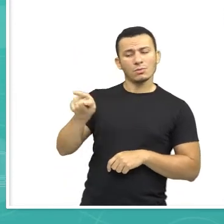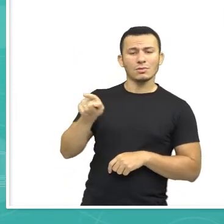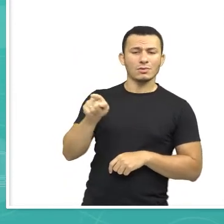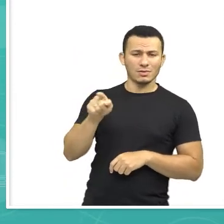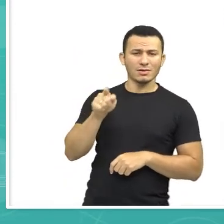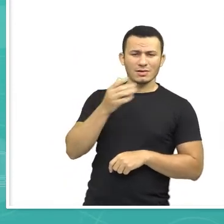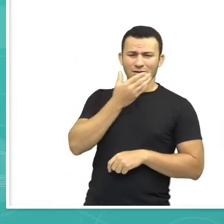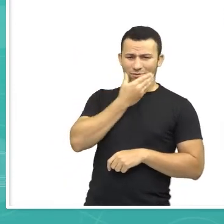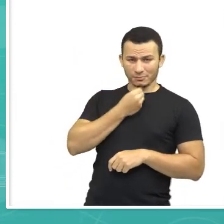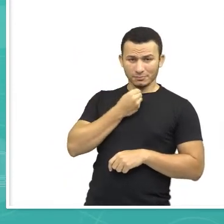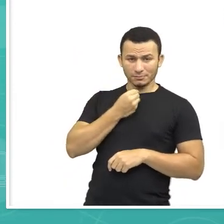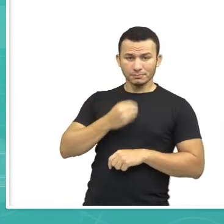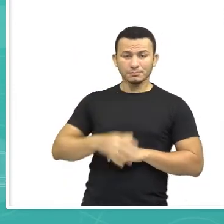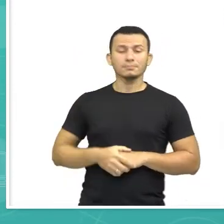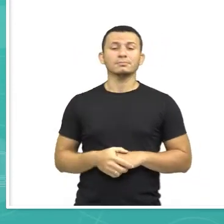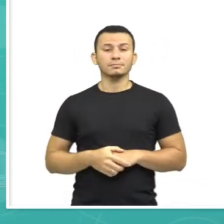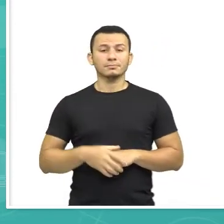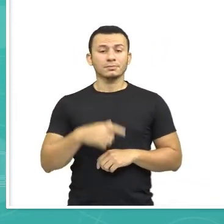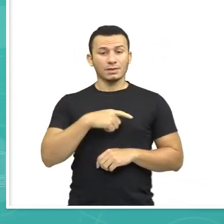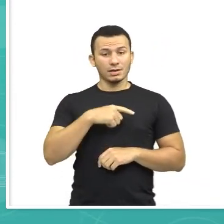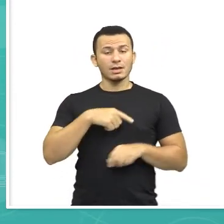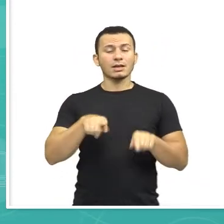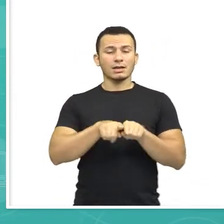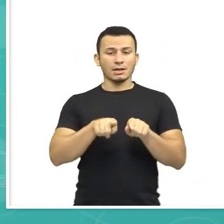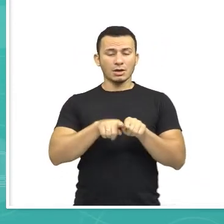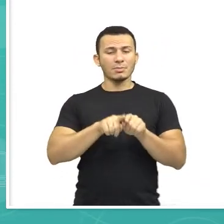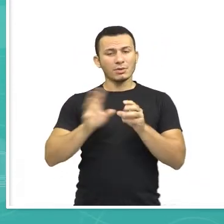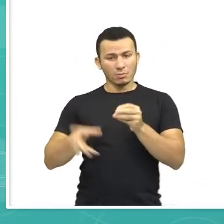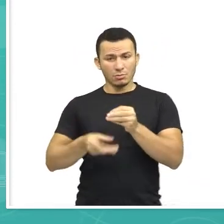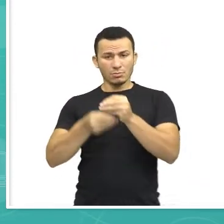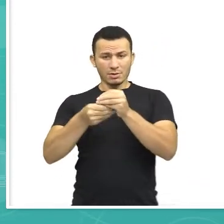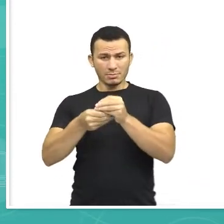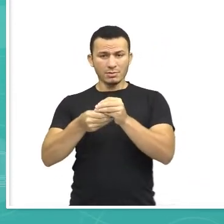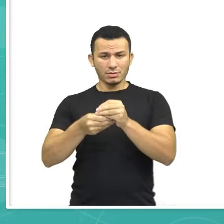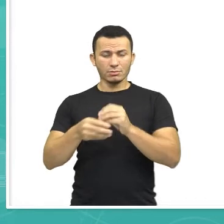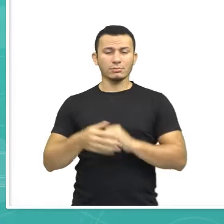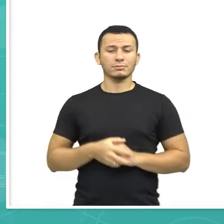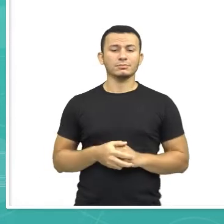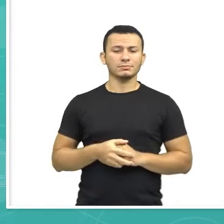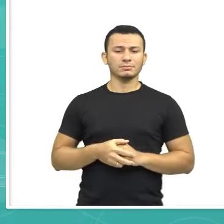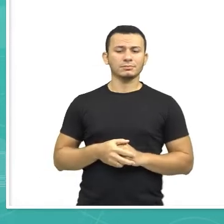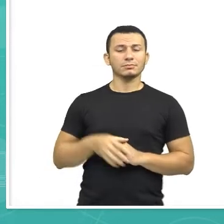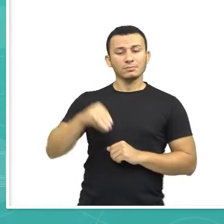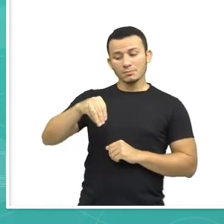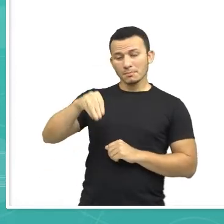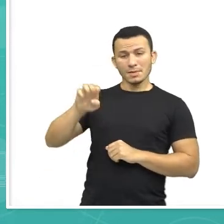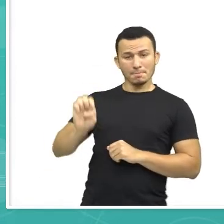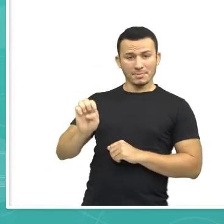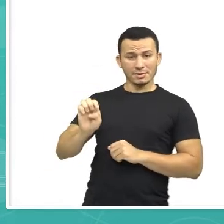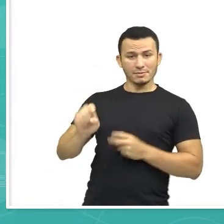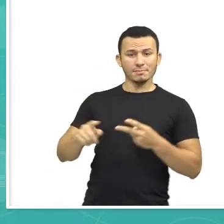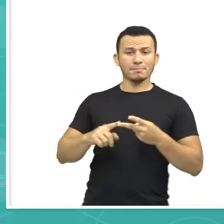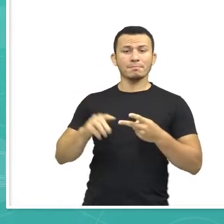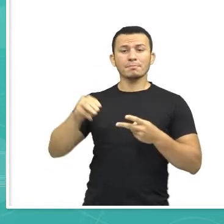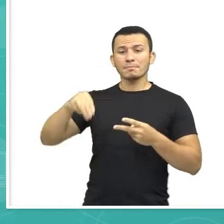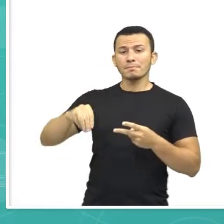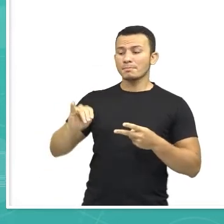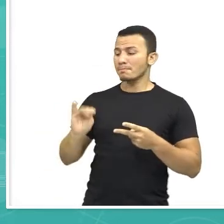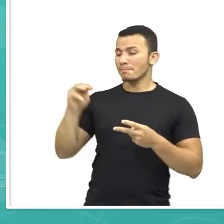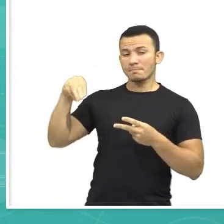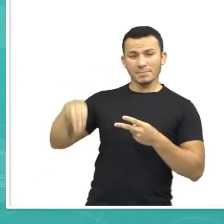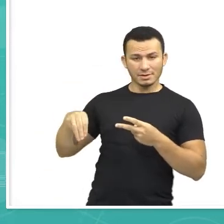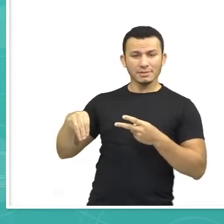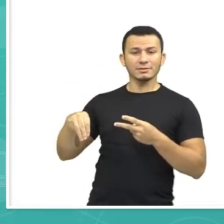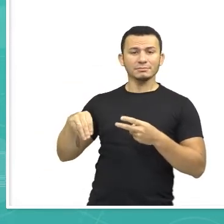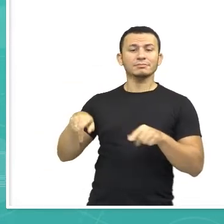oblíquos, olha só. O me, quando eu me refiro a eu, né? Para mim, olha só. Mim